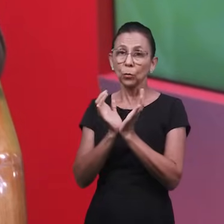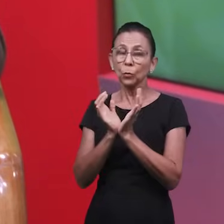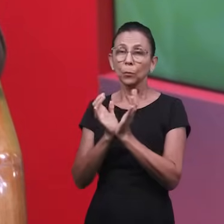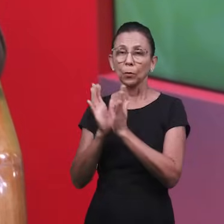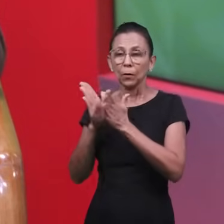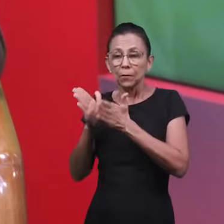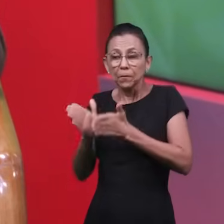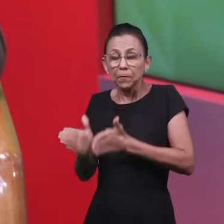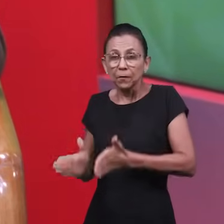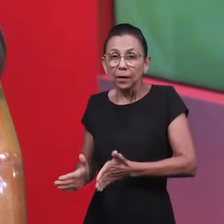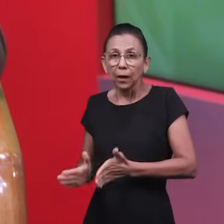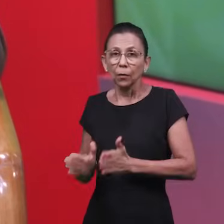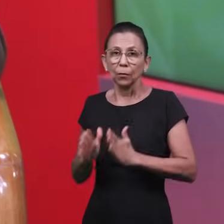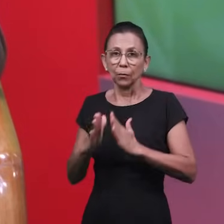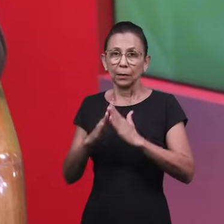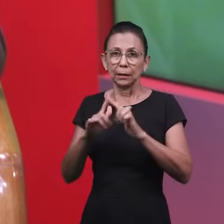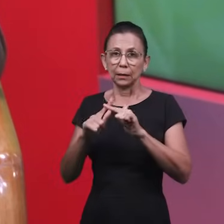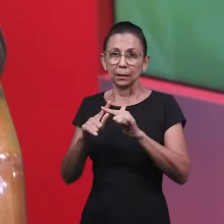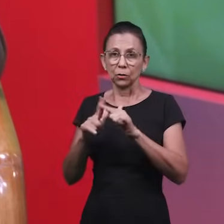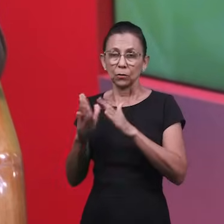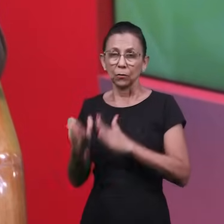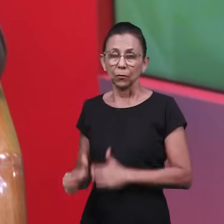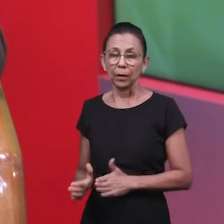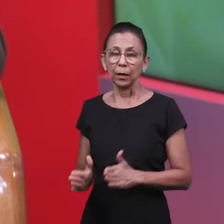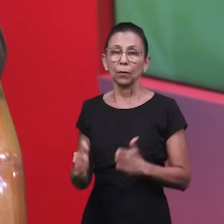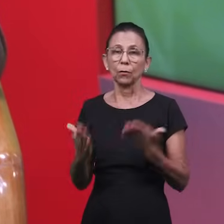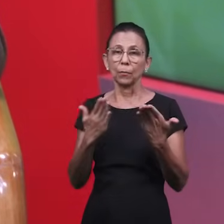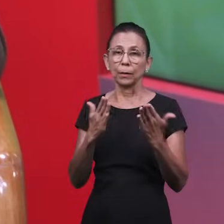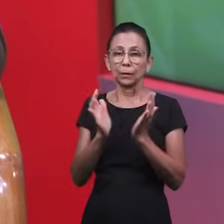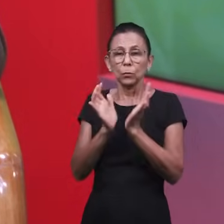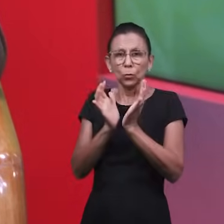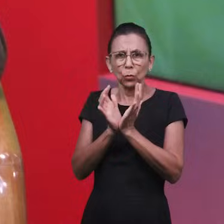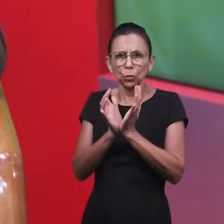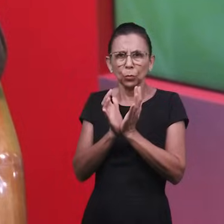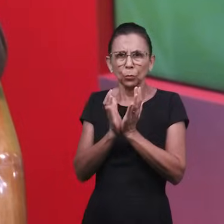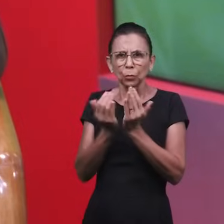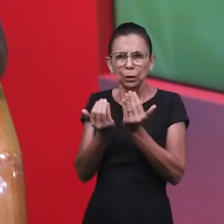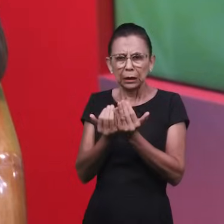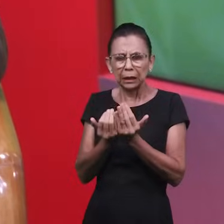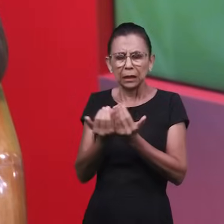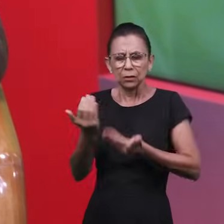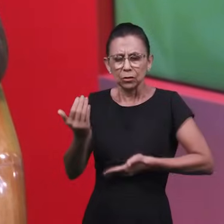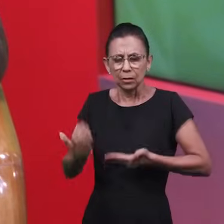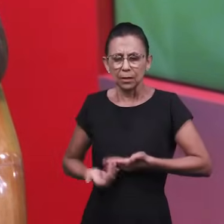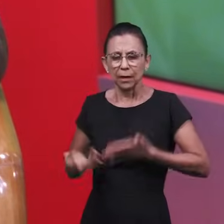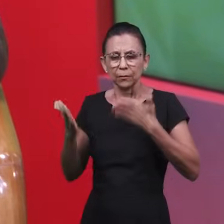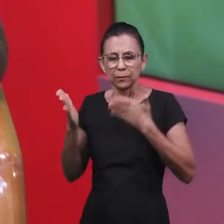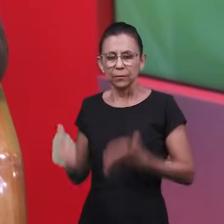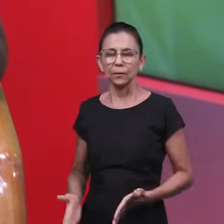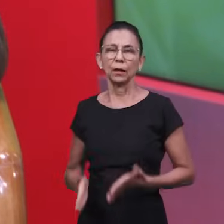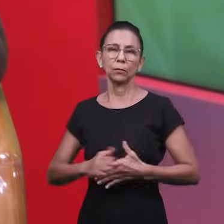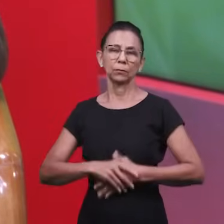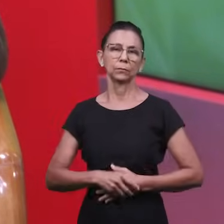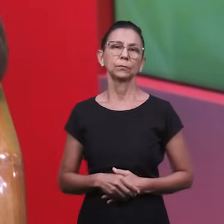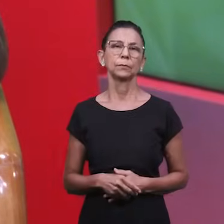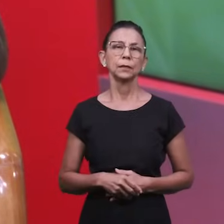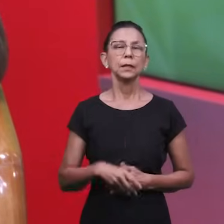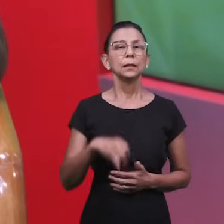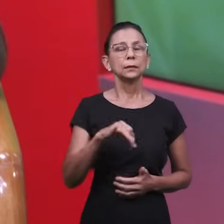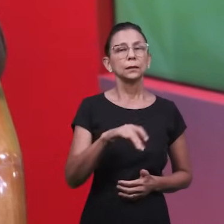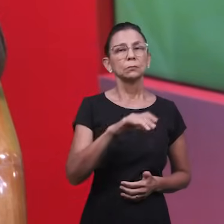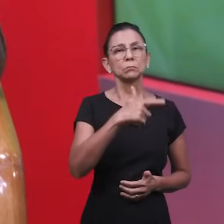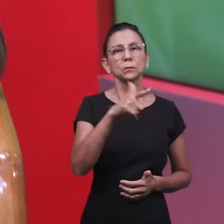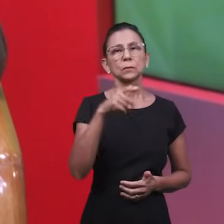Deus. É um privilégio muito grande. Portanto, você que tem essa experiência, e você que não tem, pode